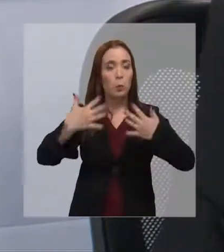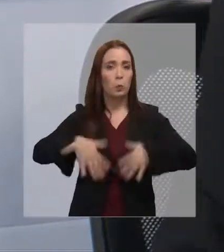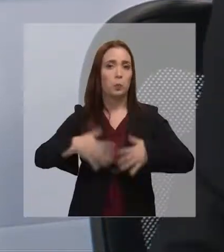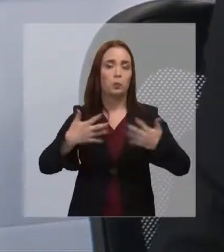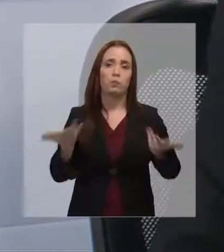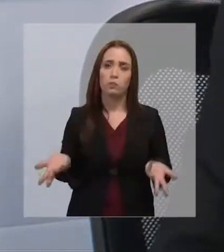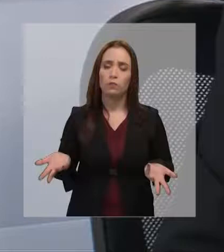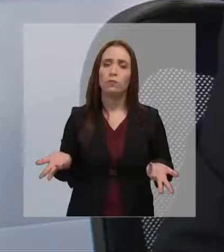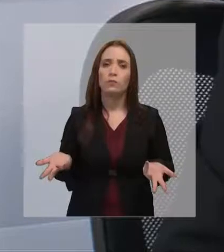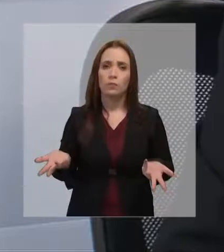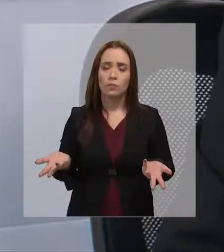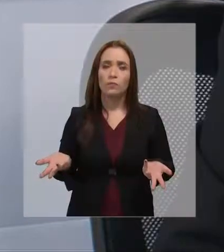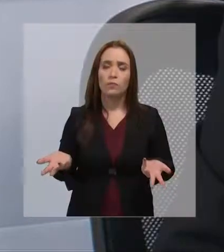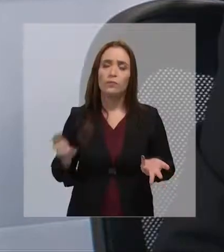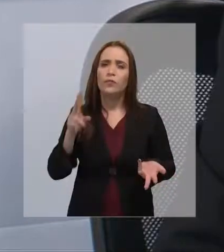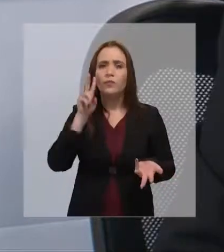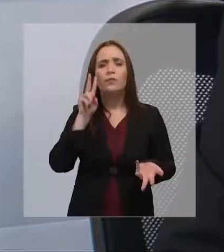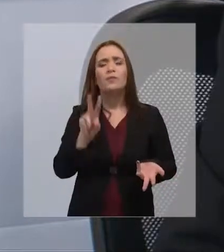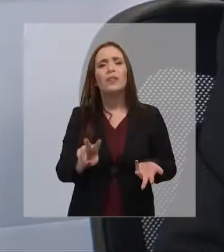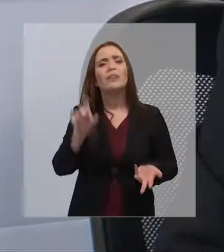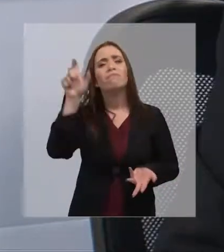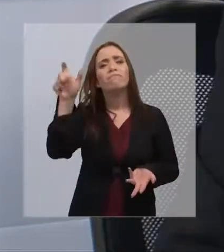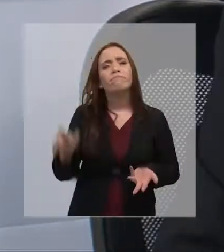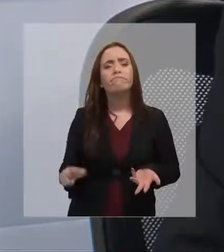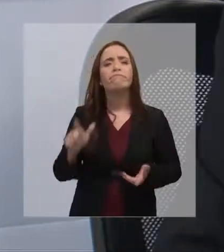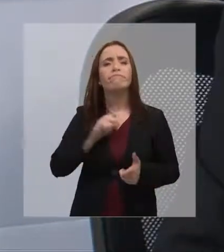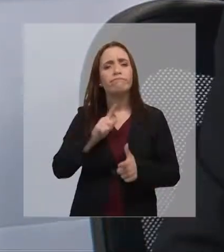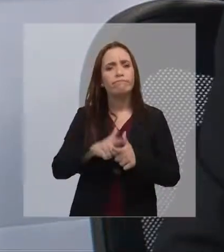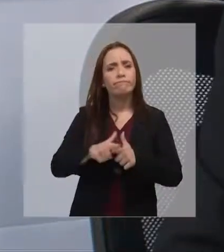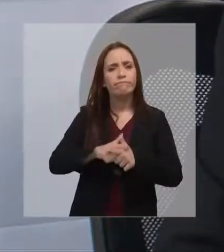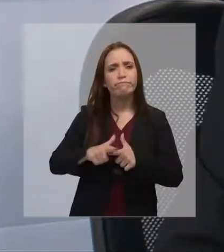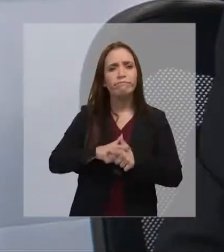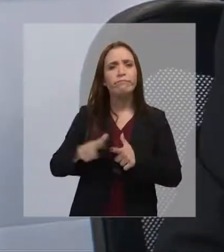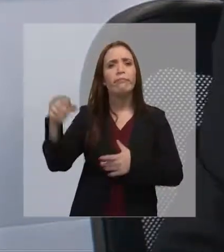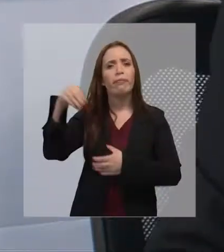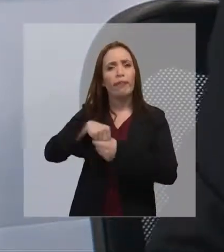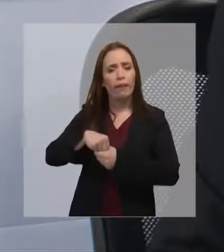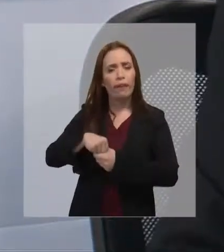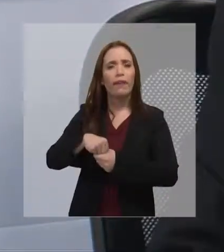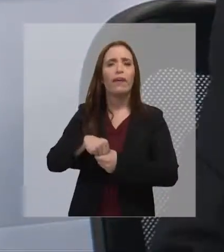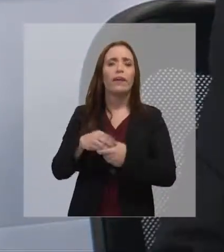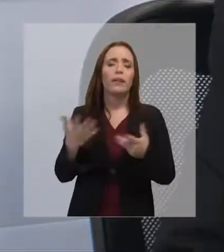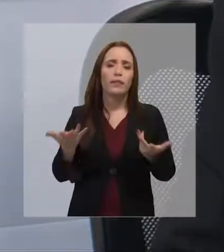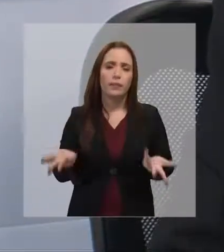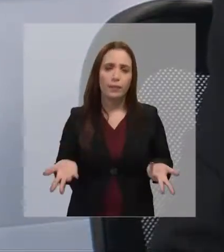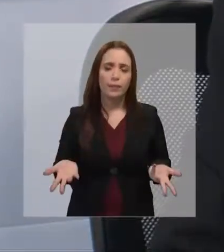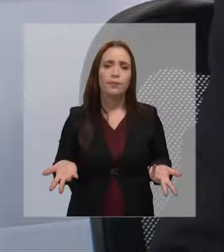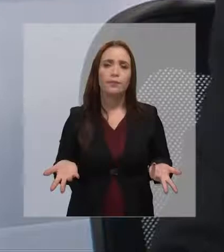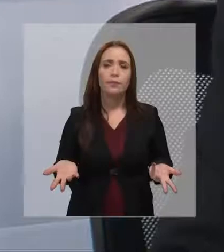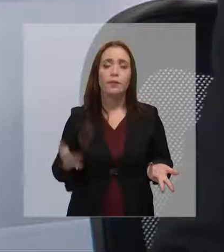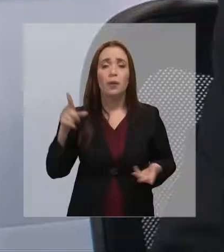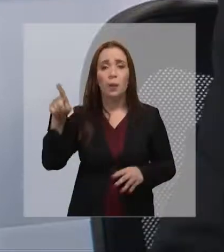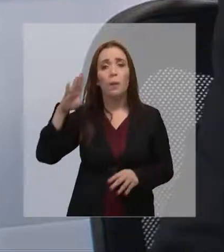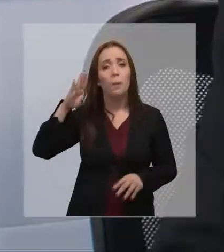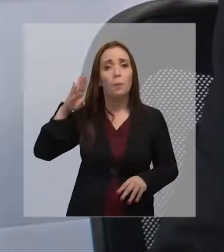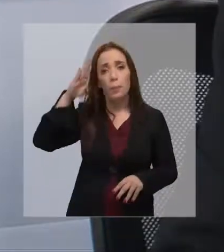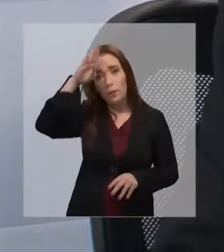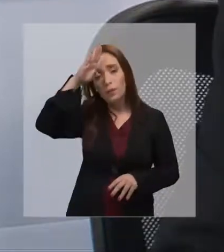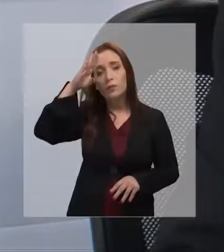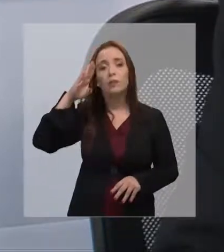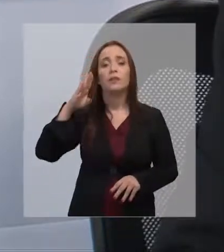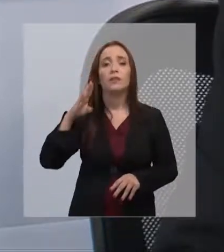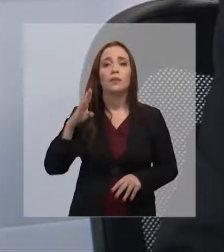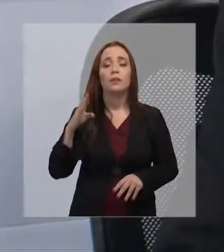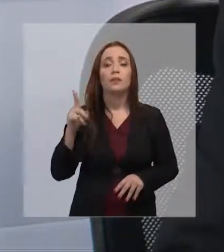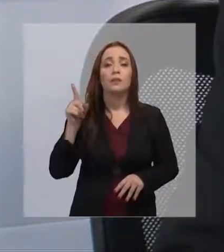ministério. Quer dizer, a gente olha e vê que existem problemas domésticos tão profundos que o Bolsonaro,